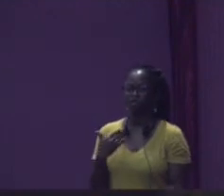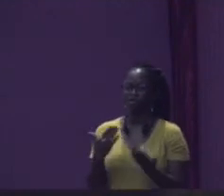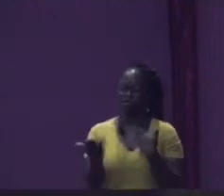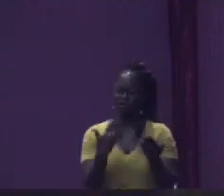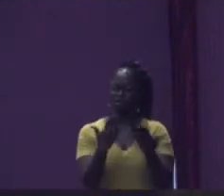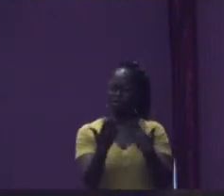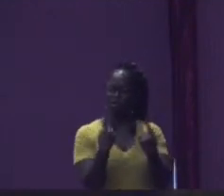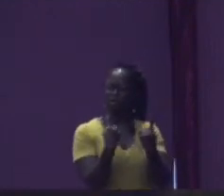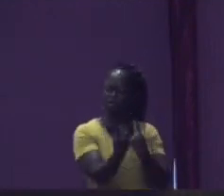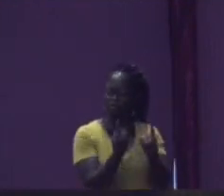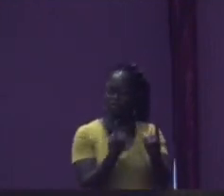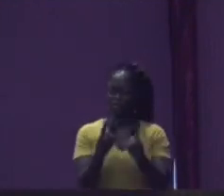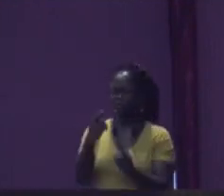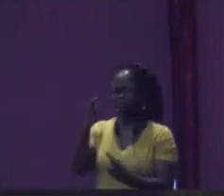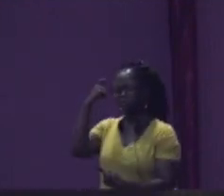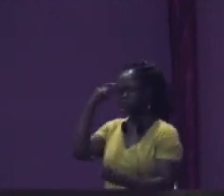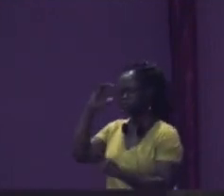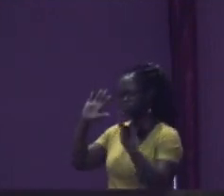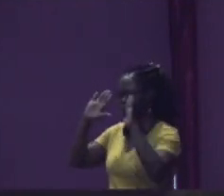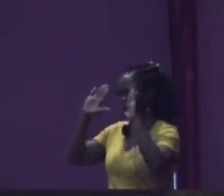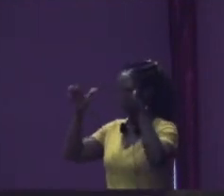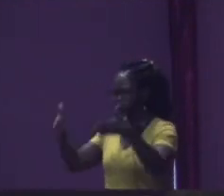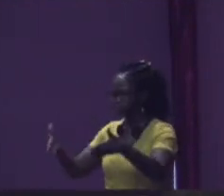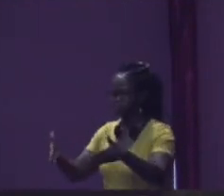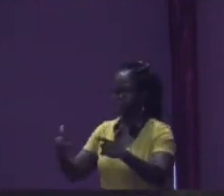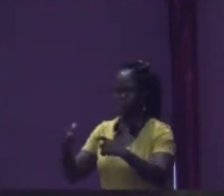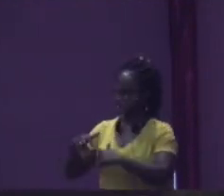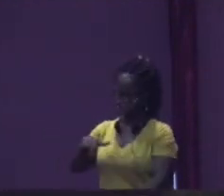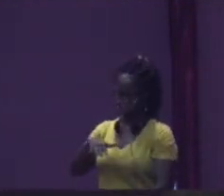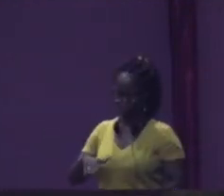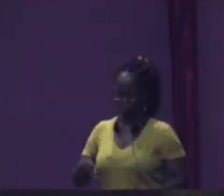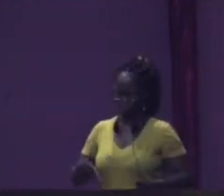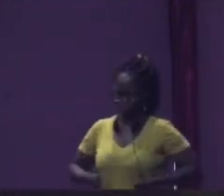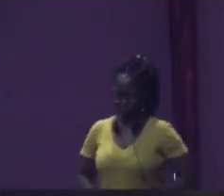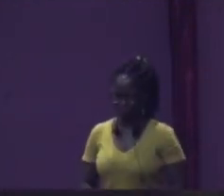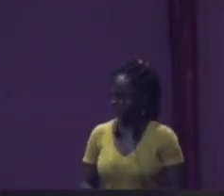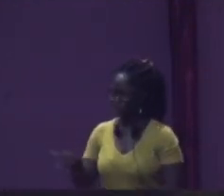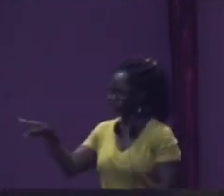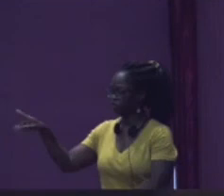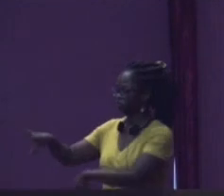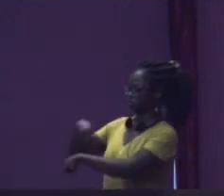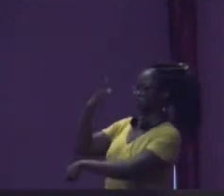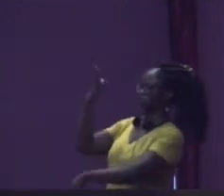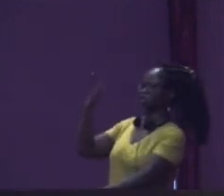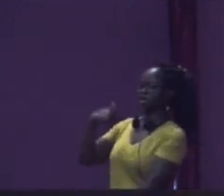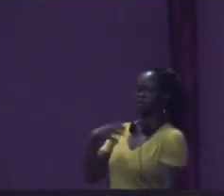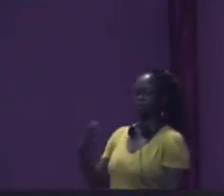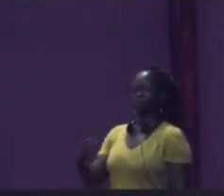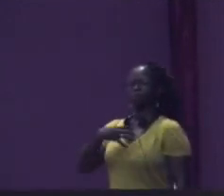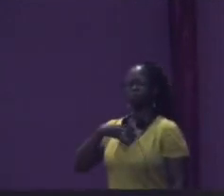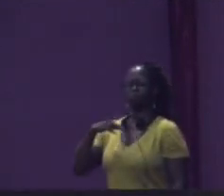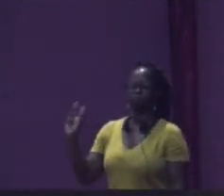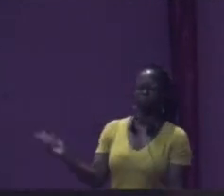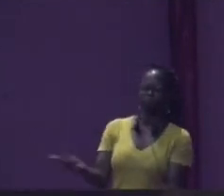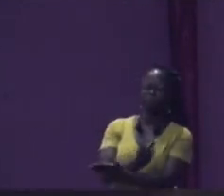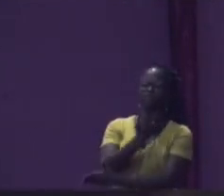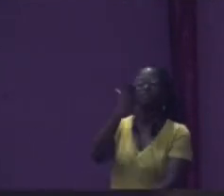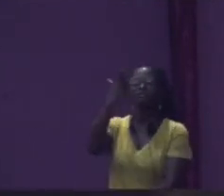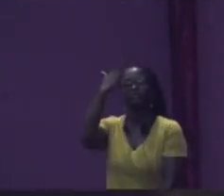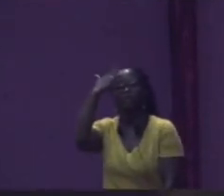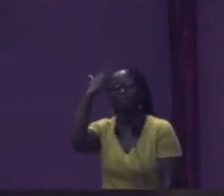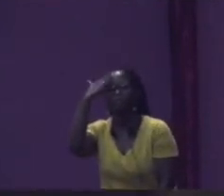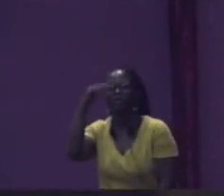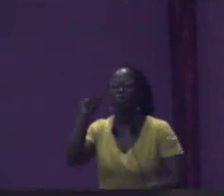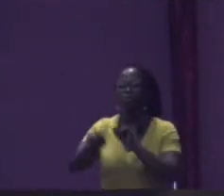debate, pensando essa medicalização do parto, o que você traz para a gente é essa circulação, né, de